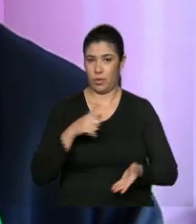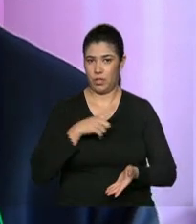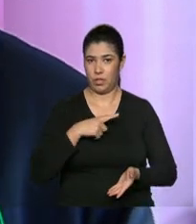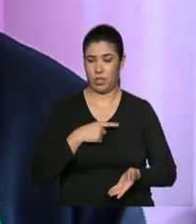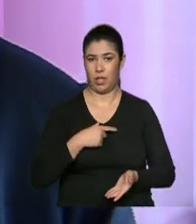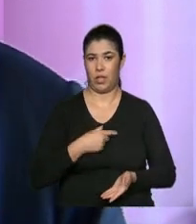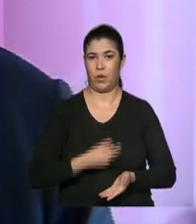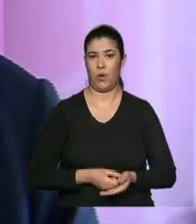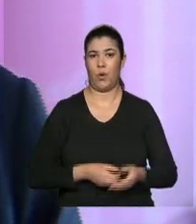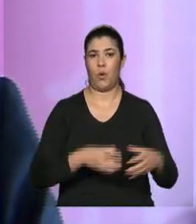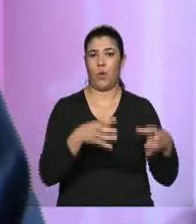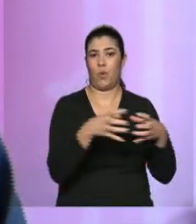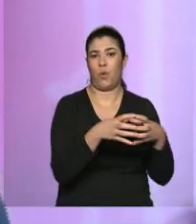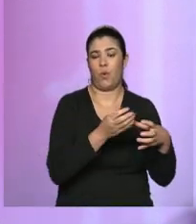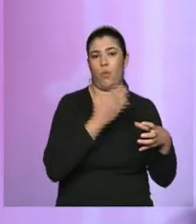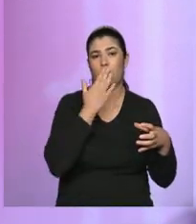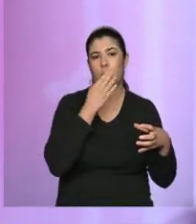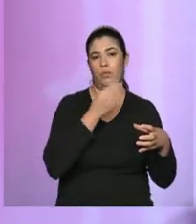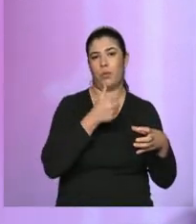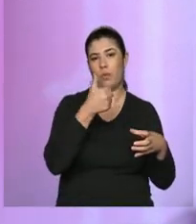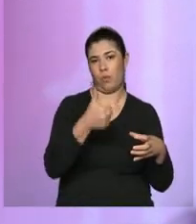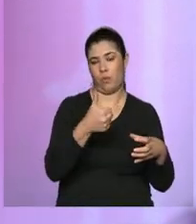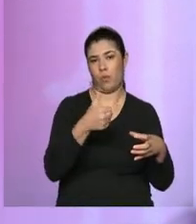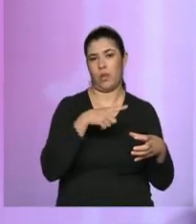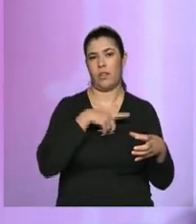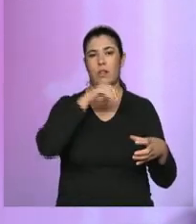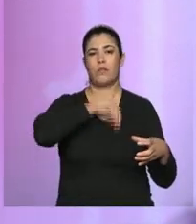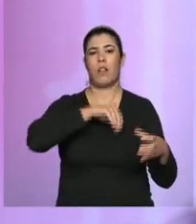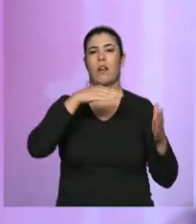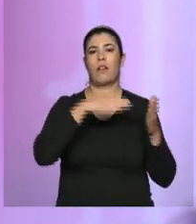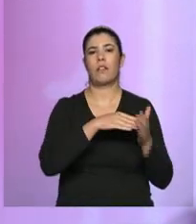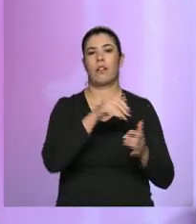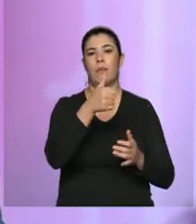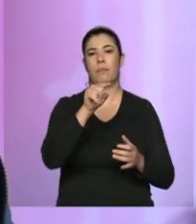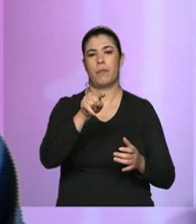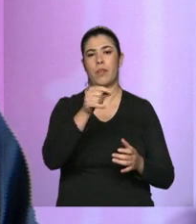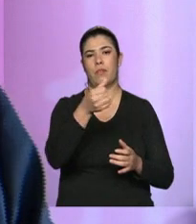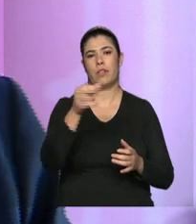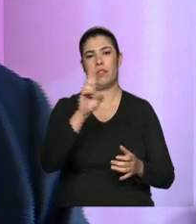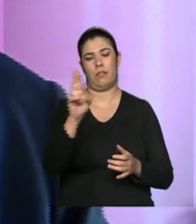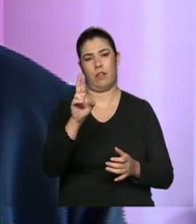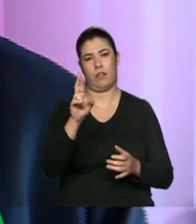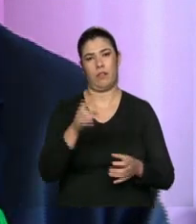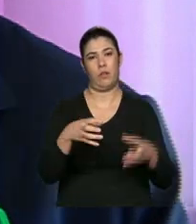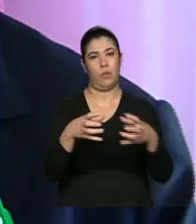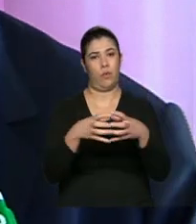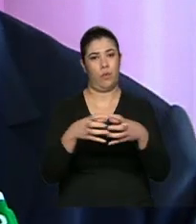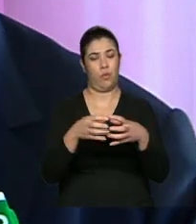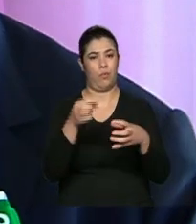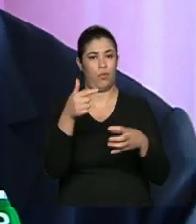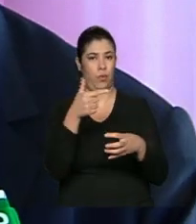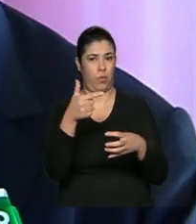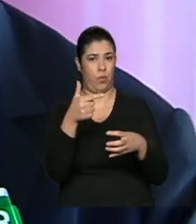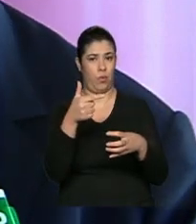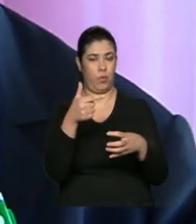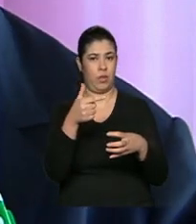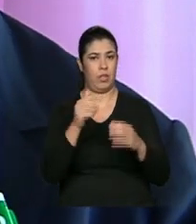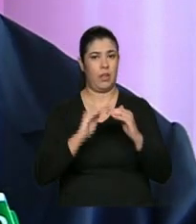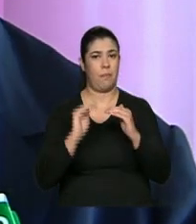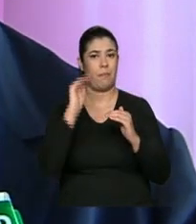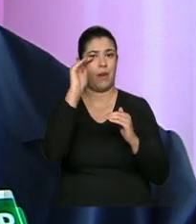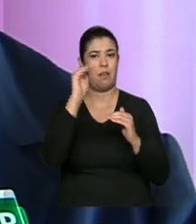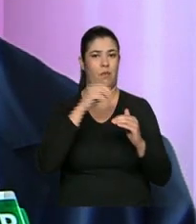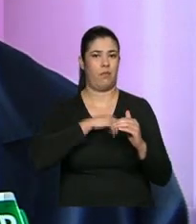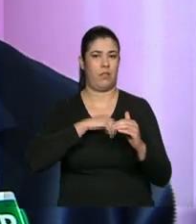1, que beneficia as famílias que têm uma renda até R$ 1.600. Uhum. E a faixa 2, acima de